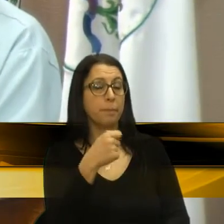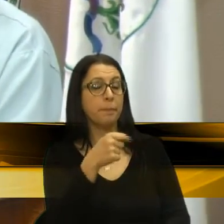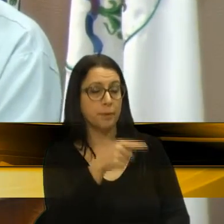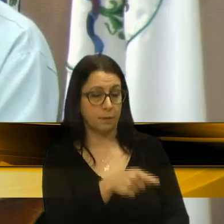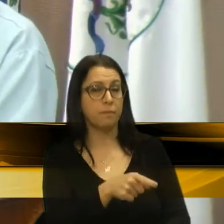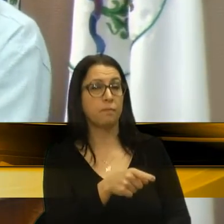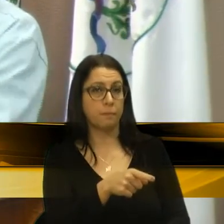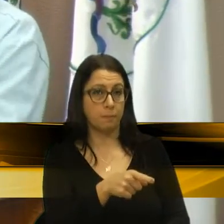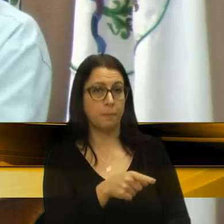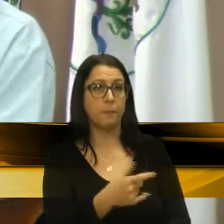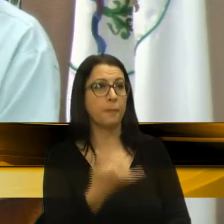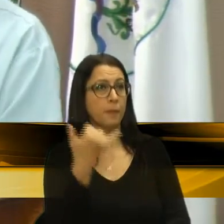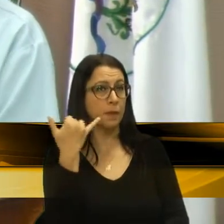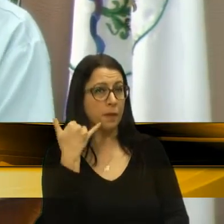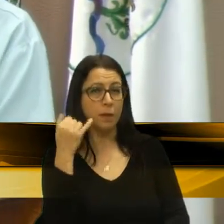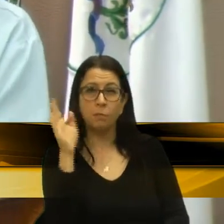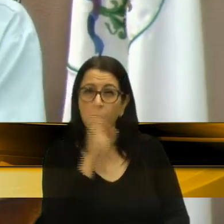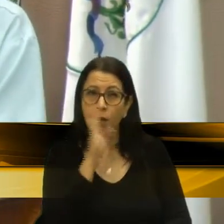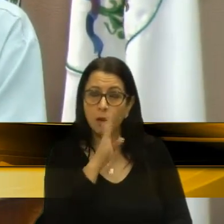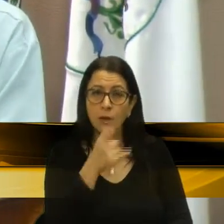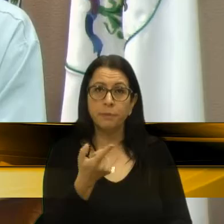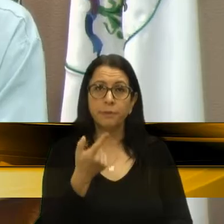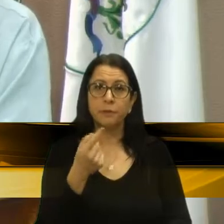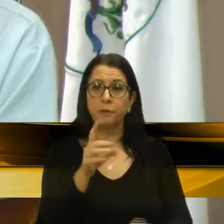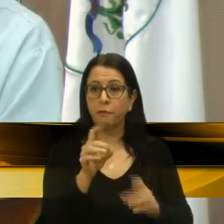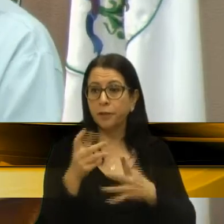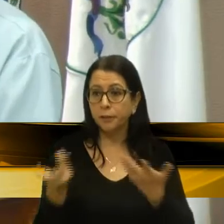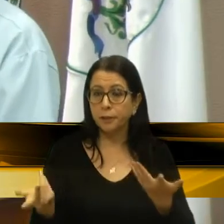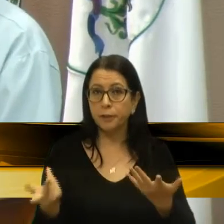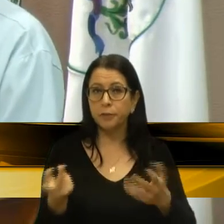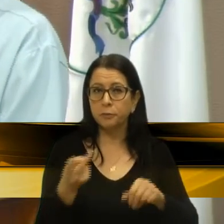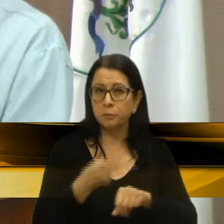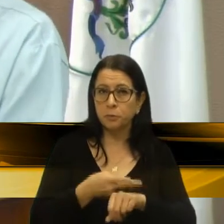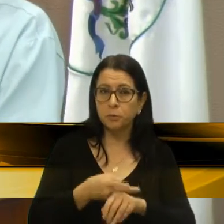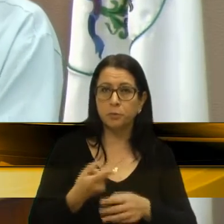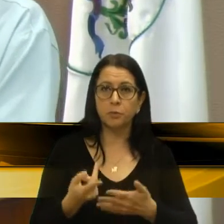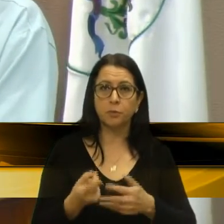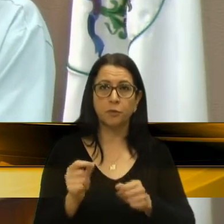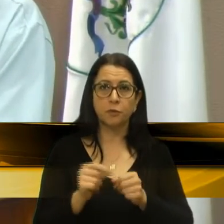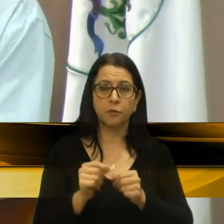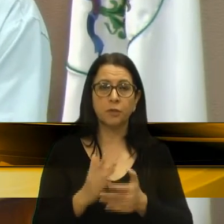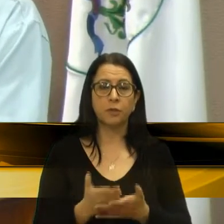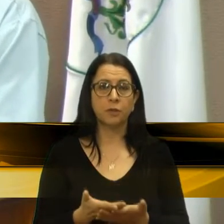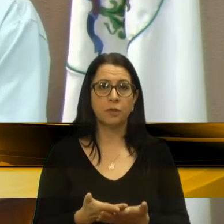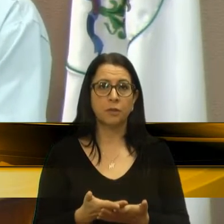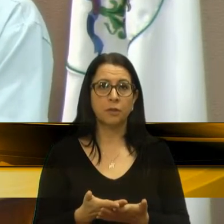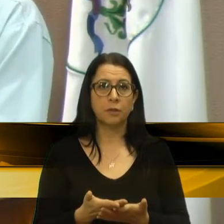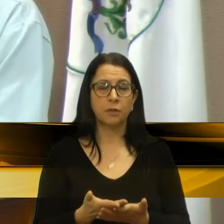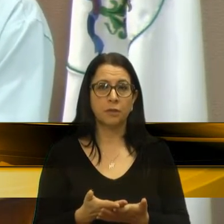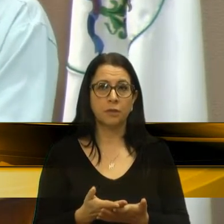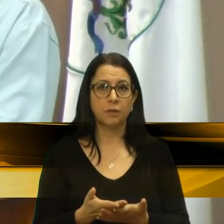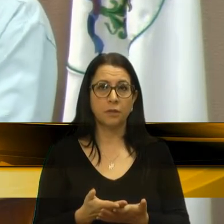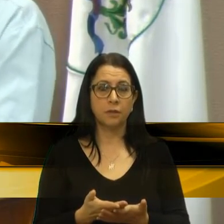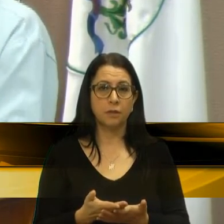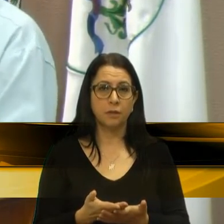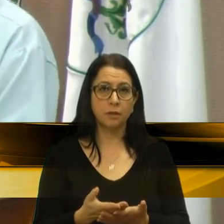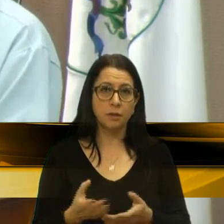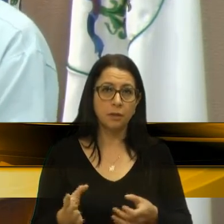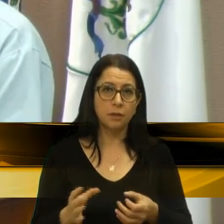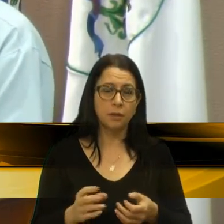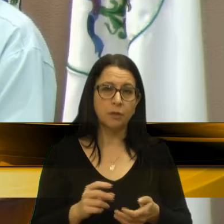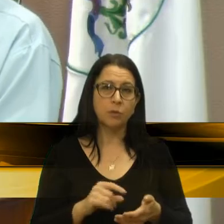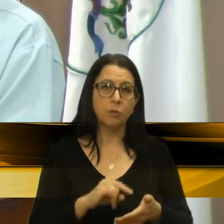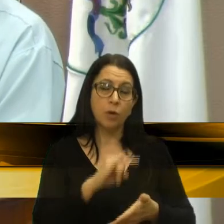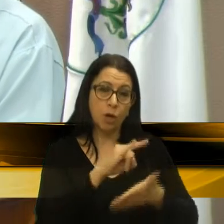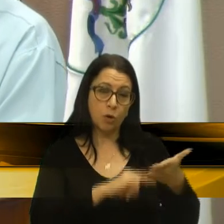ligar uma emergência precisa vender seus produtos fazer e sim a com a sua nota eletrônica